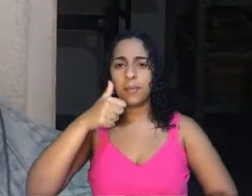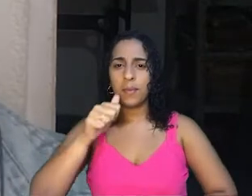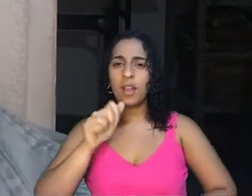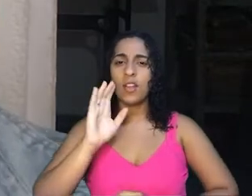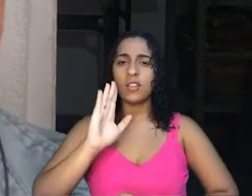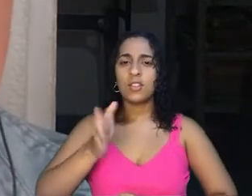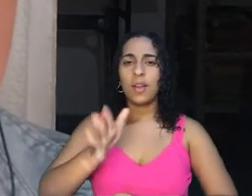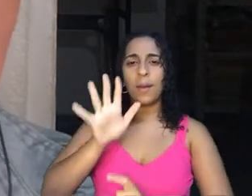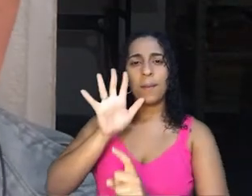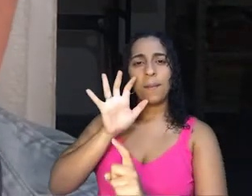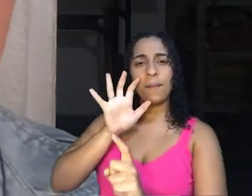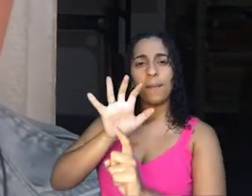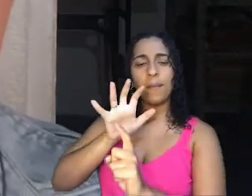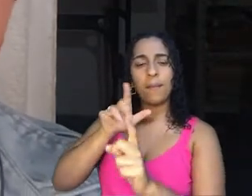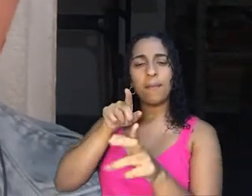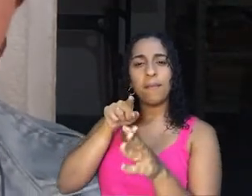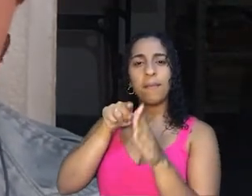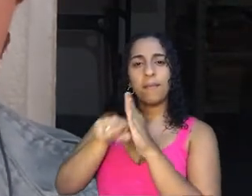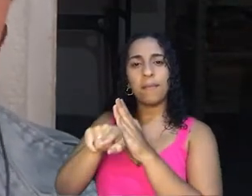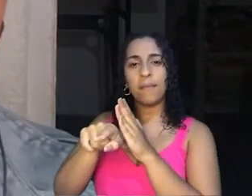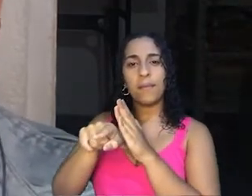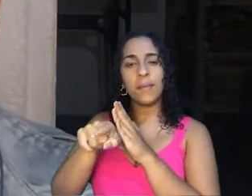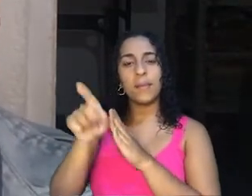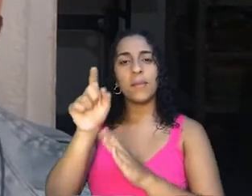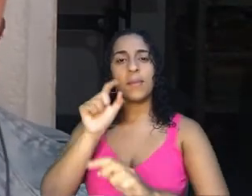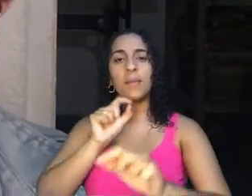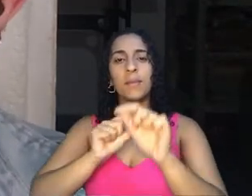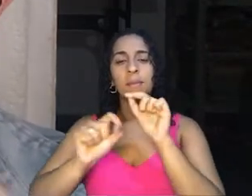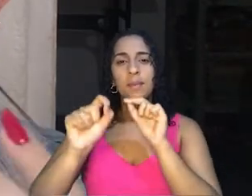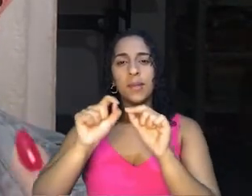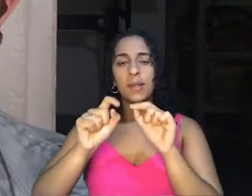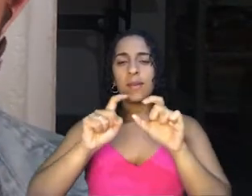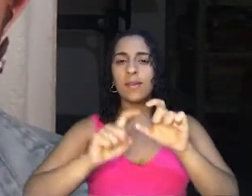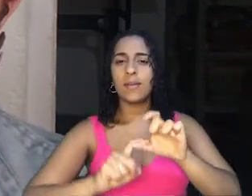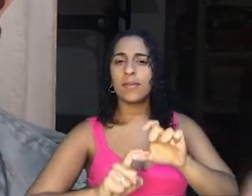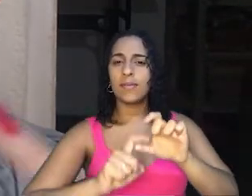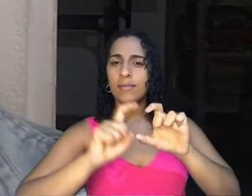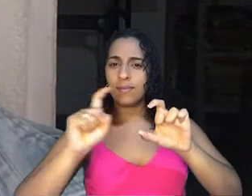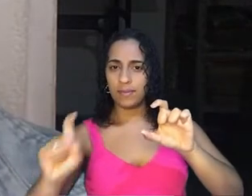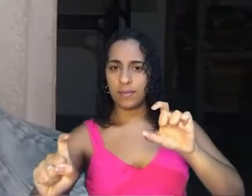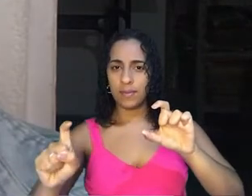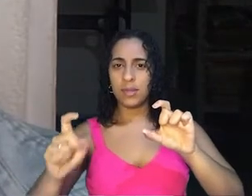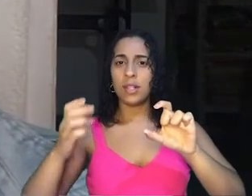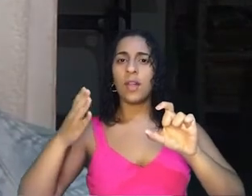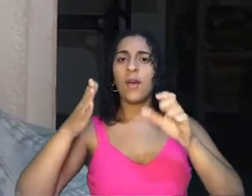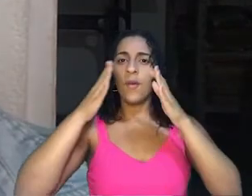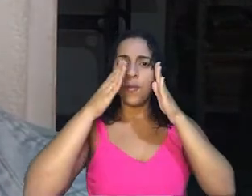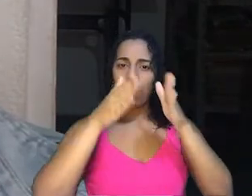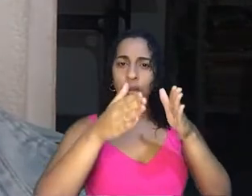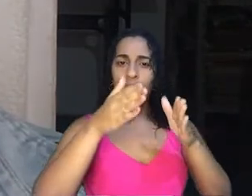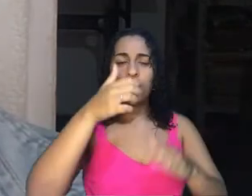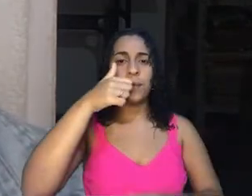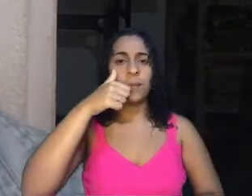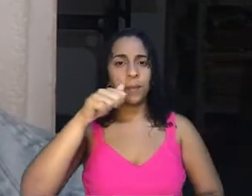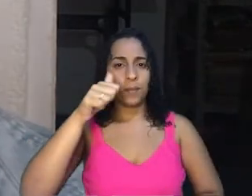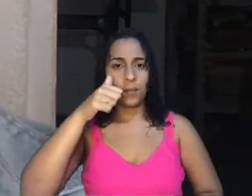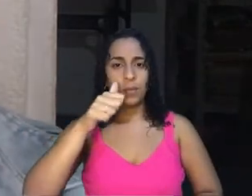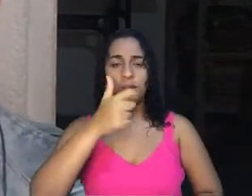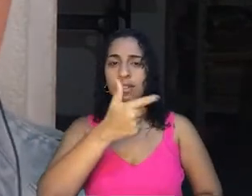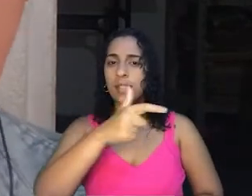Essas independências eram destinados às mulheres que não tinham o protagonismo social